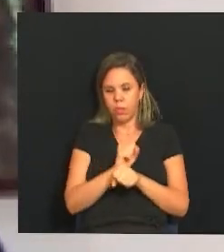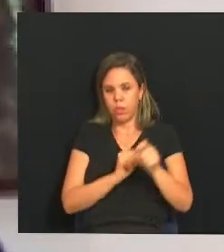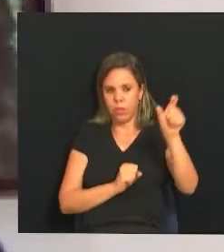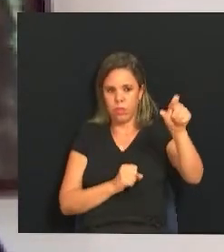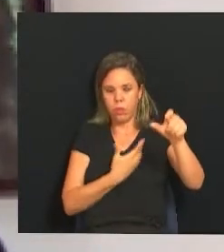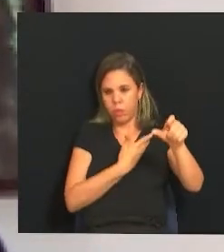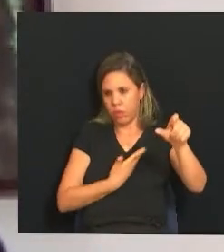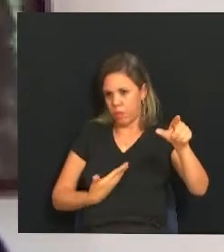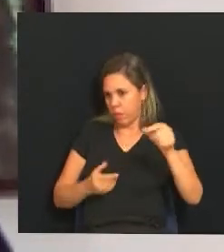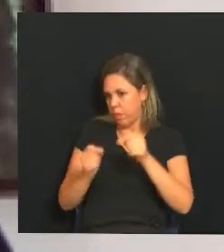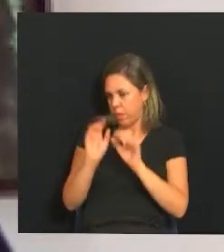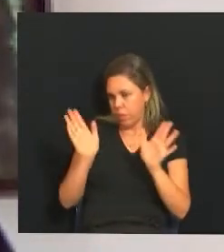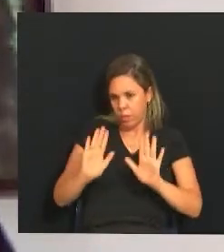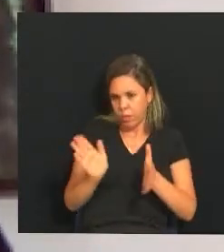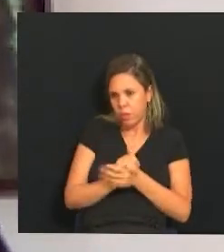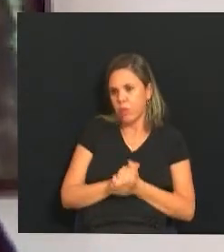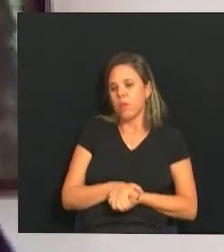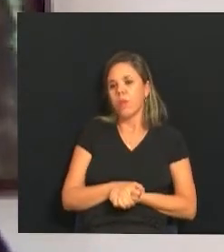ação governamental,